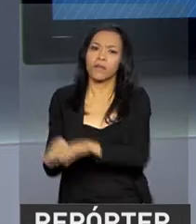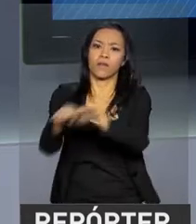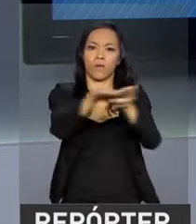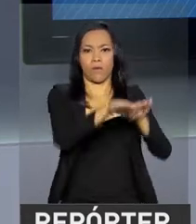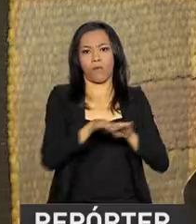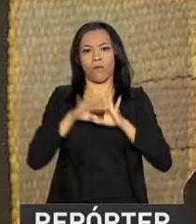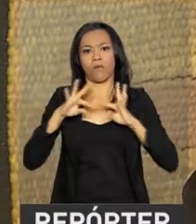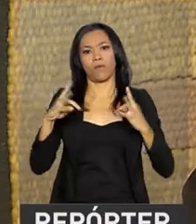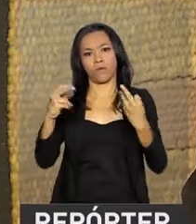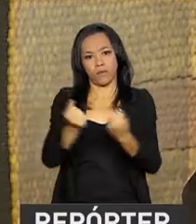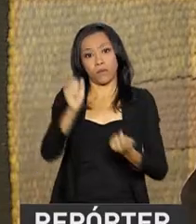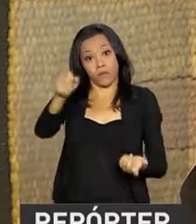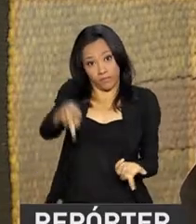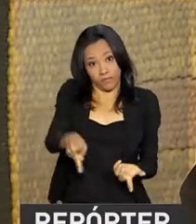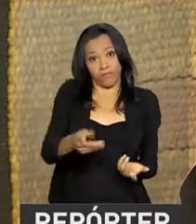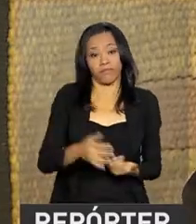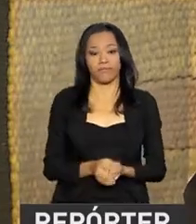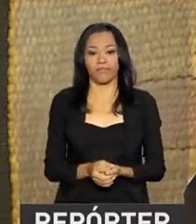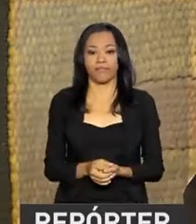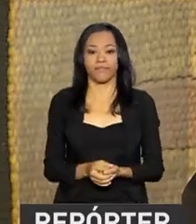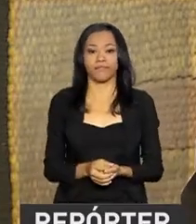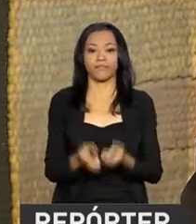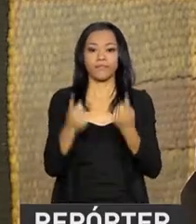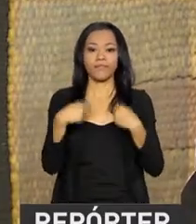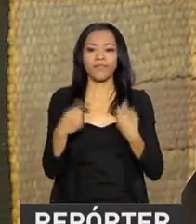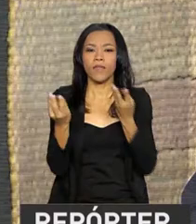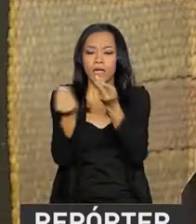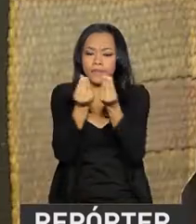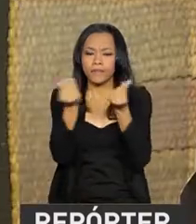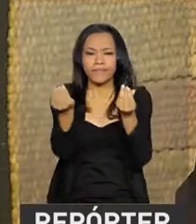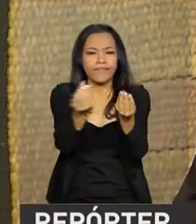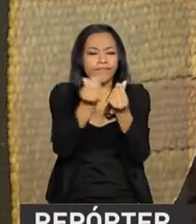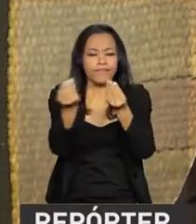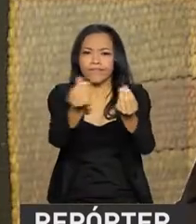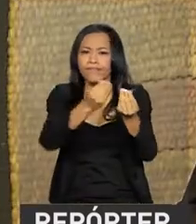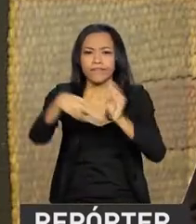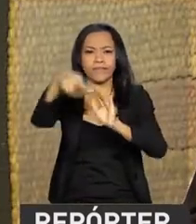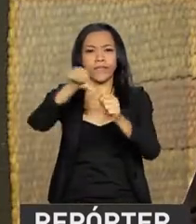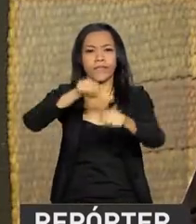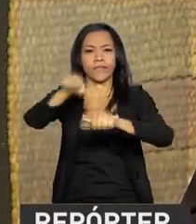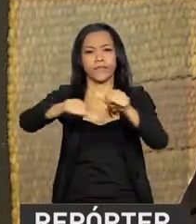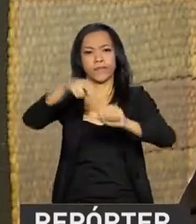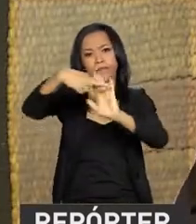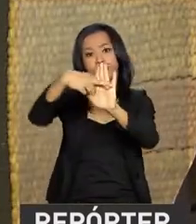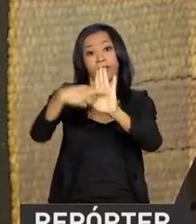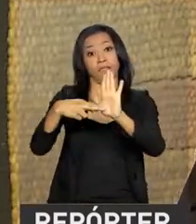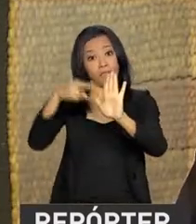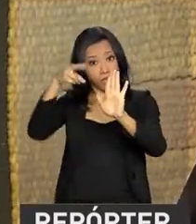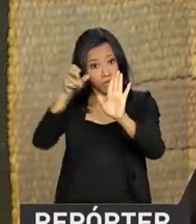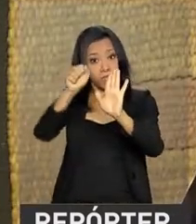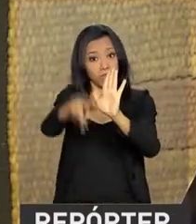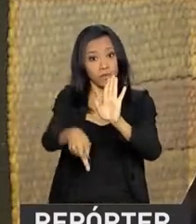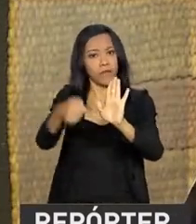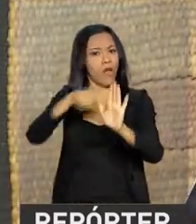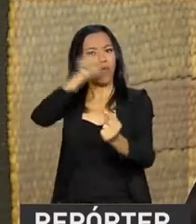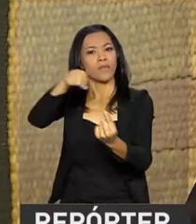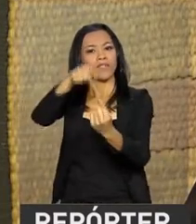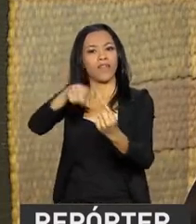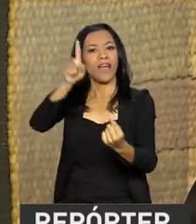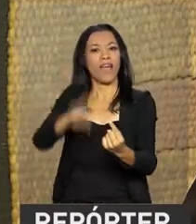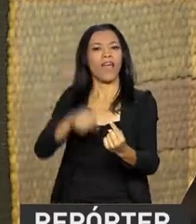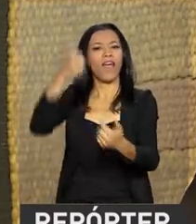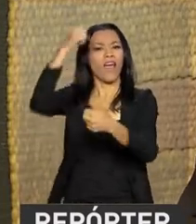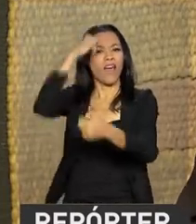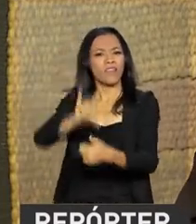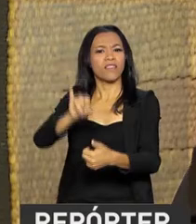todos. A essência da reforma, este é outro ponto fundamental, é combater